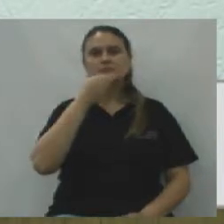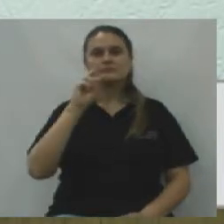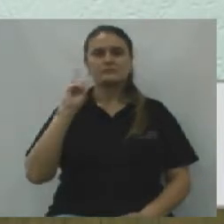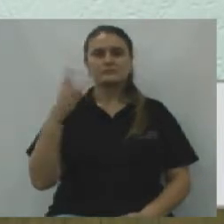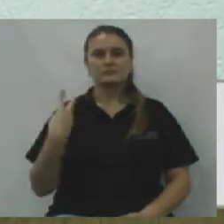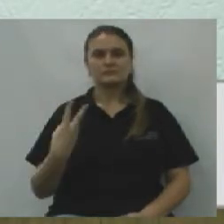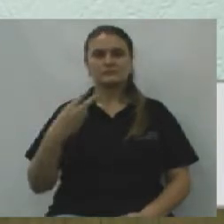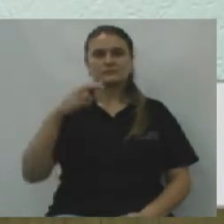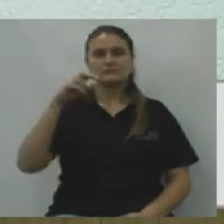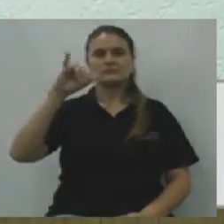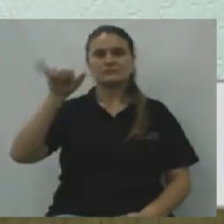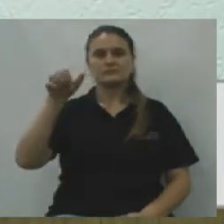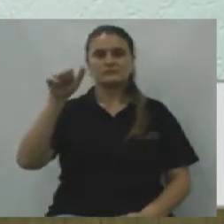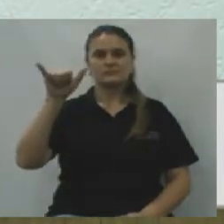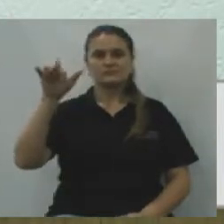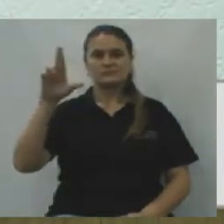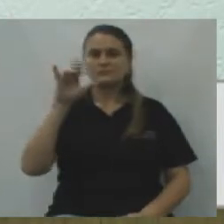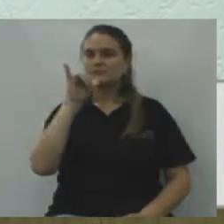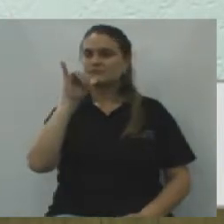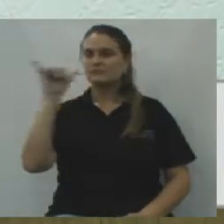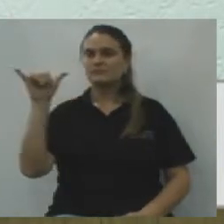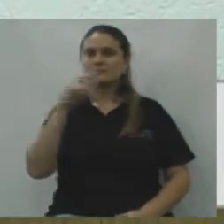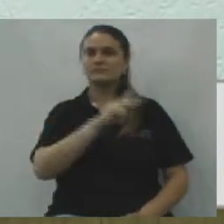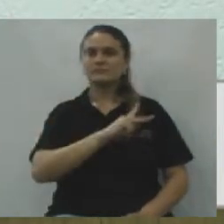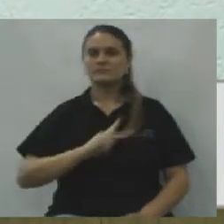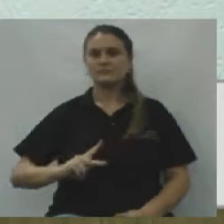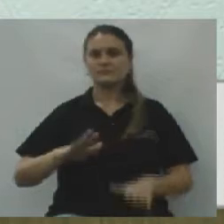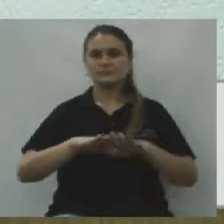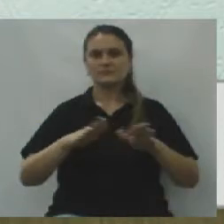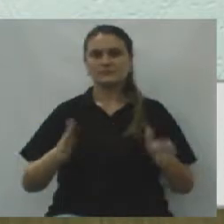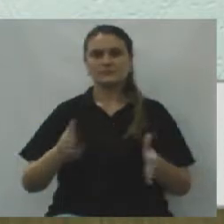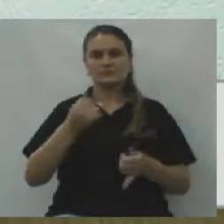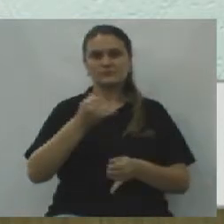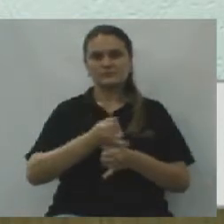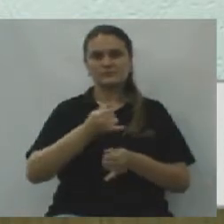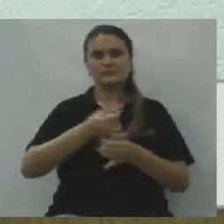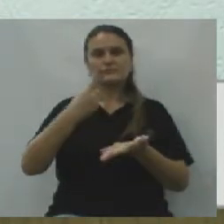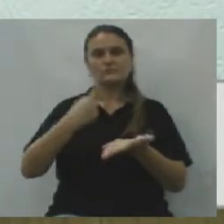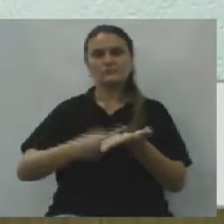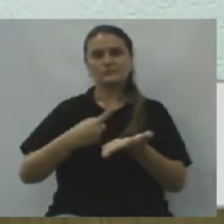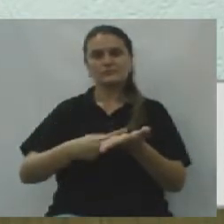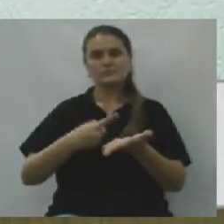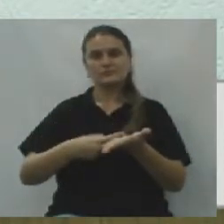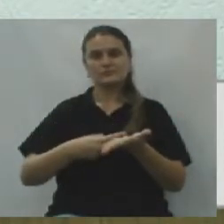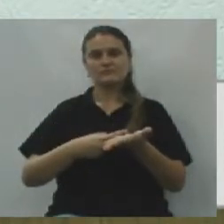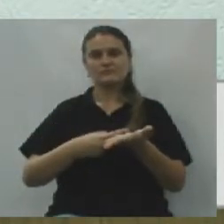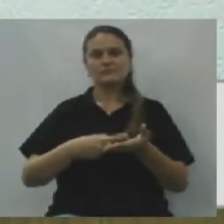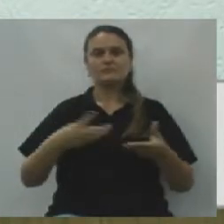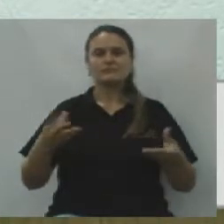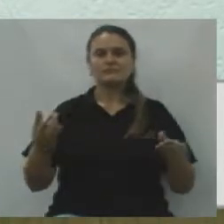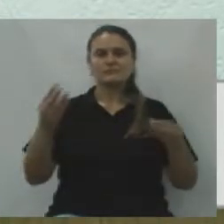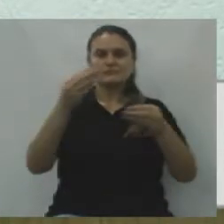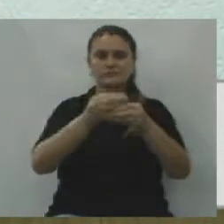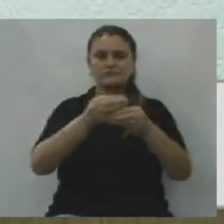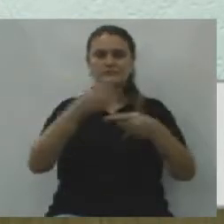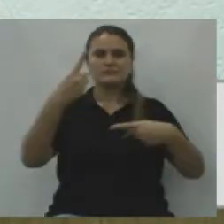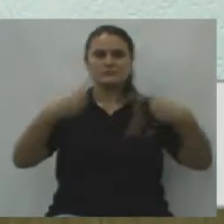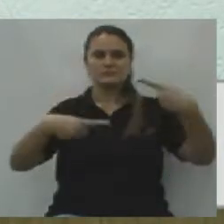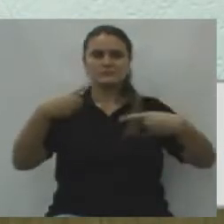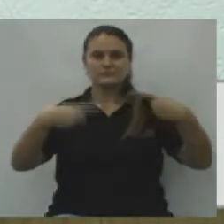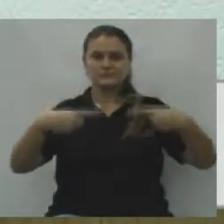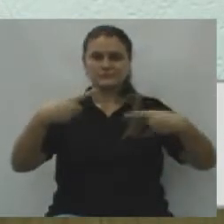Brunhago. Informam ao presidente da mesa diretora que acordam com a inclusão e discussão em turno